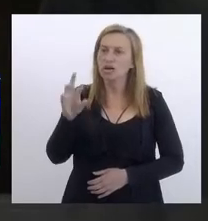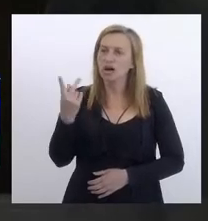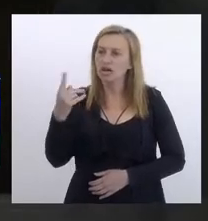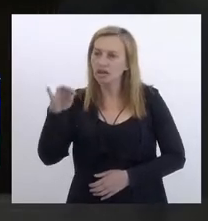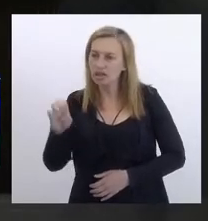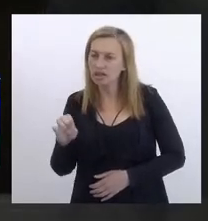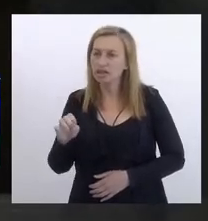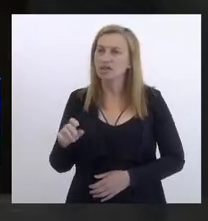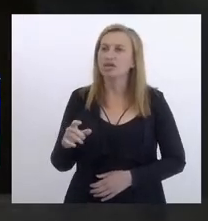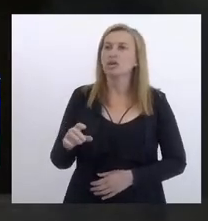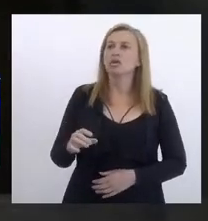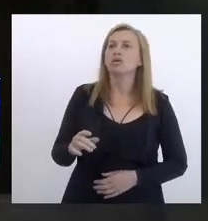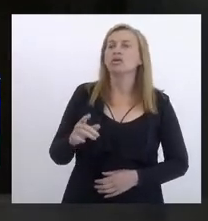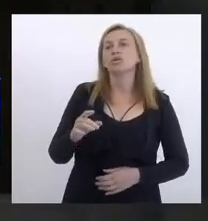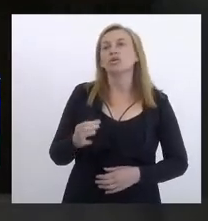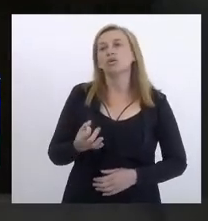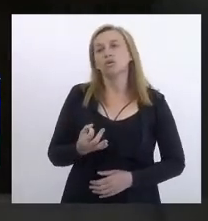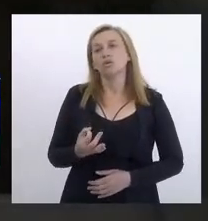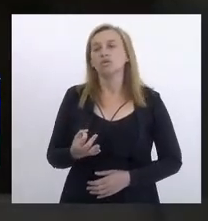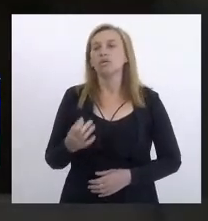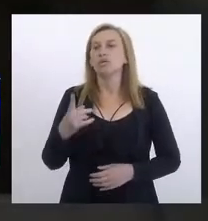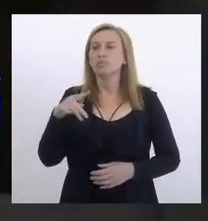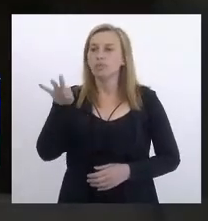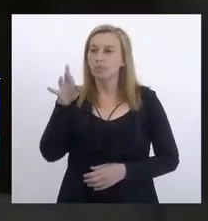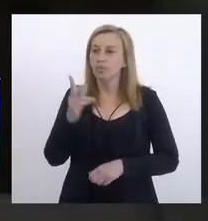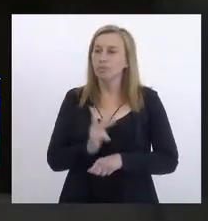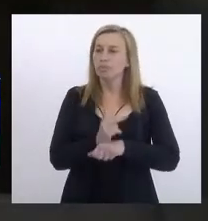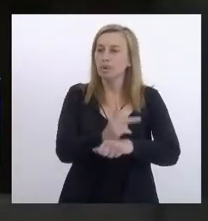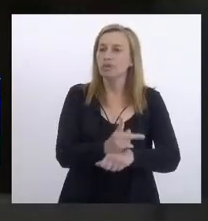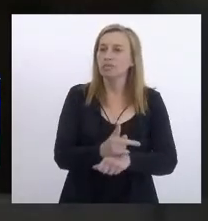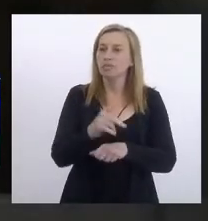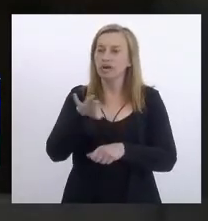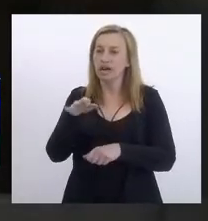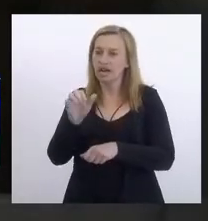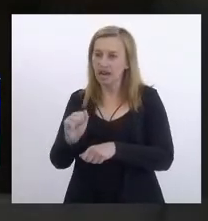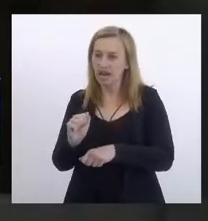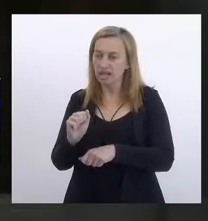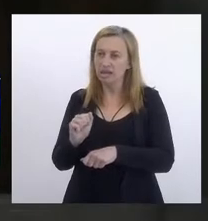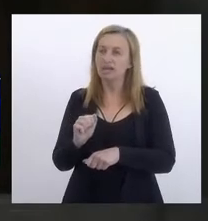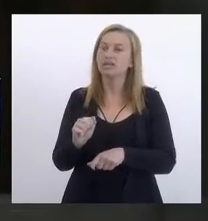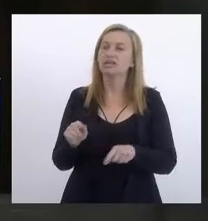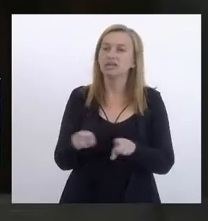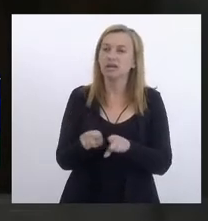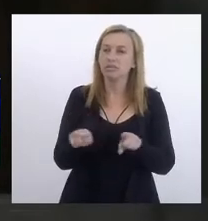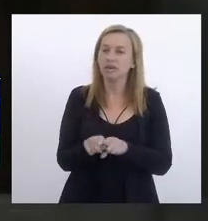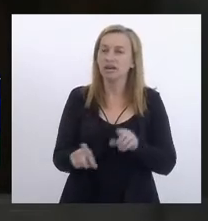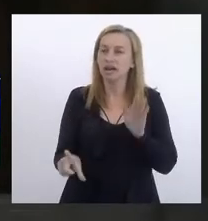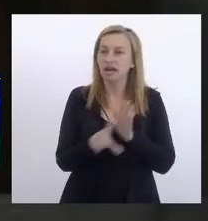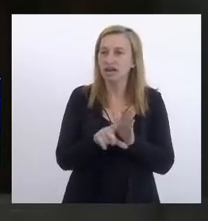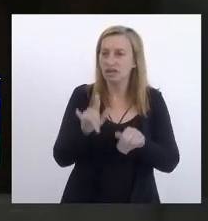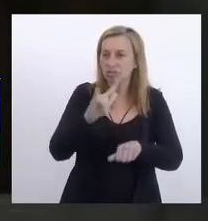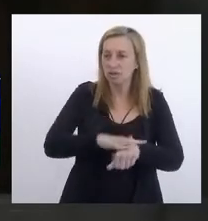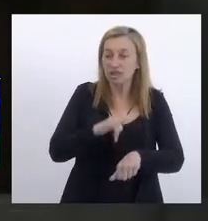teremos o prêmio Marielle Franco e a lei dos banheiros. E aí,